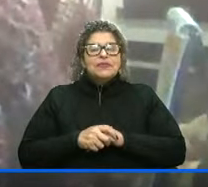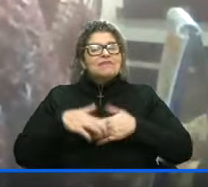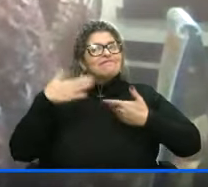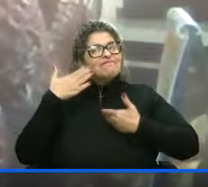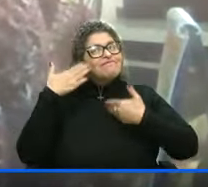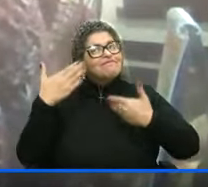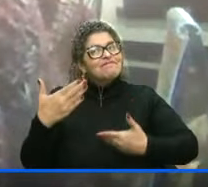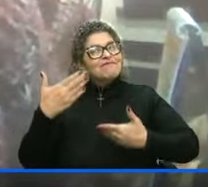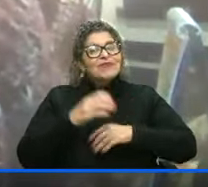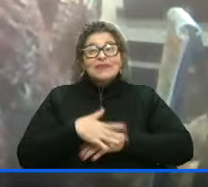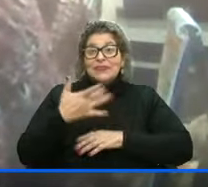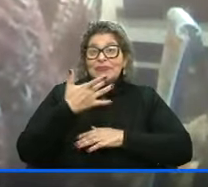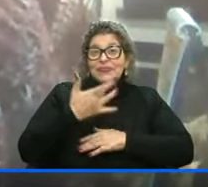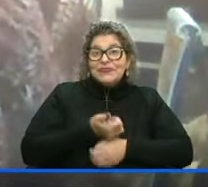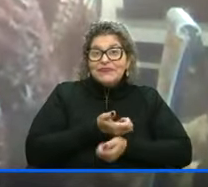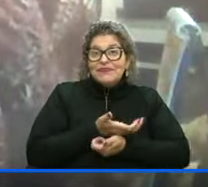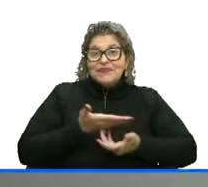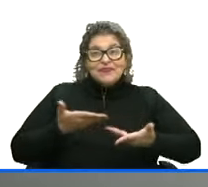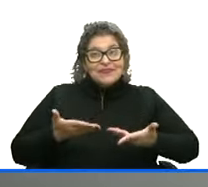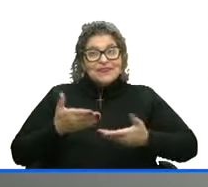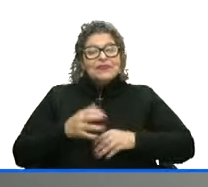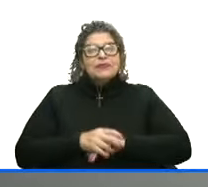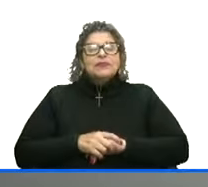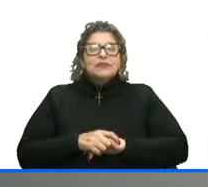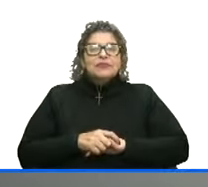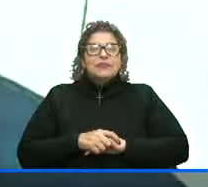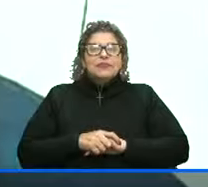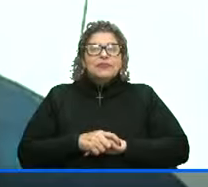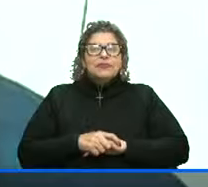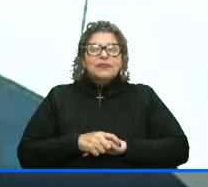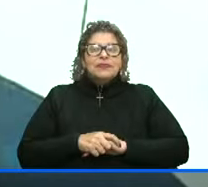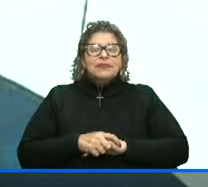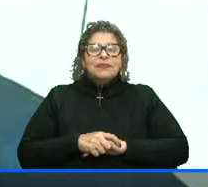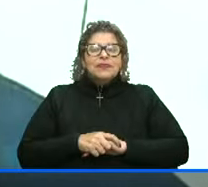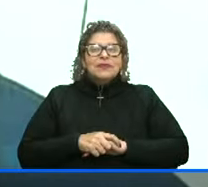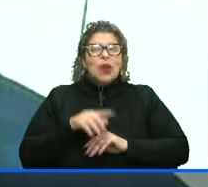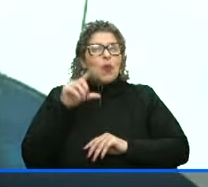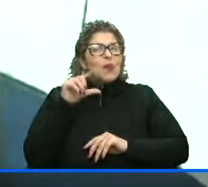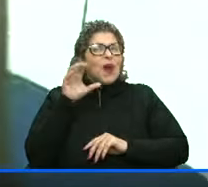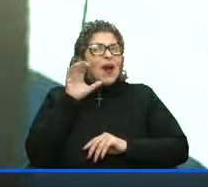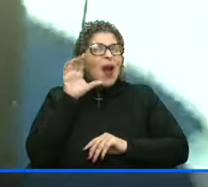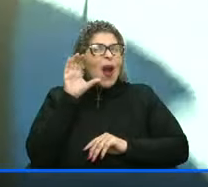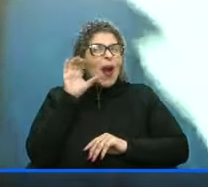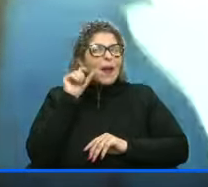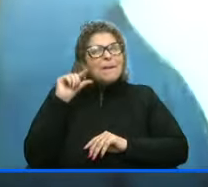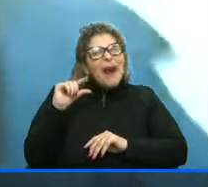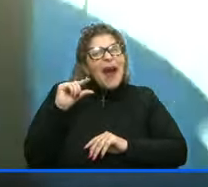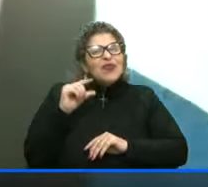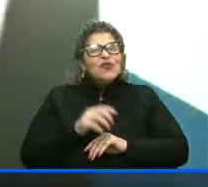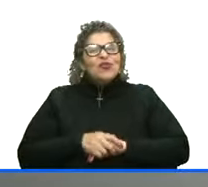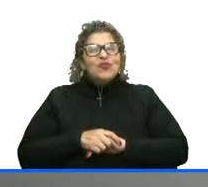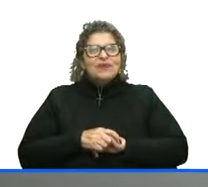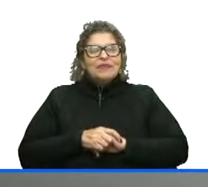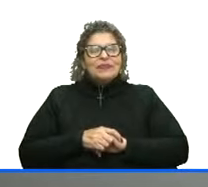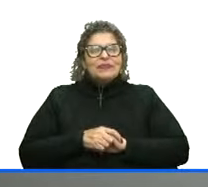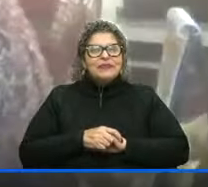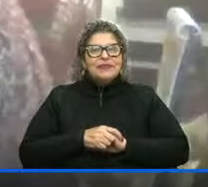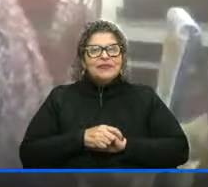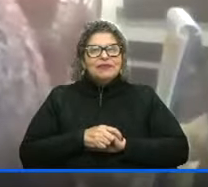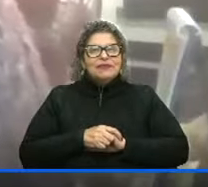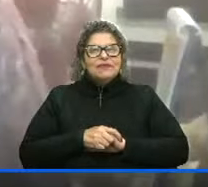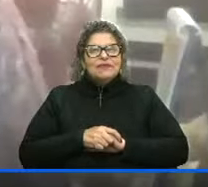Obrigada, boa tarde a todos. Estão me ouvindo bem? Um pouquinho baixo, Carol. Carol. Tá melhor